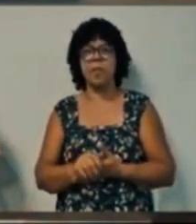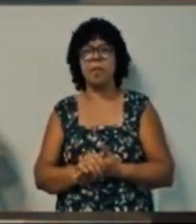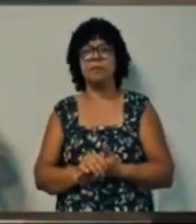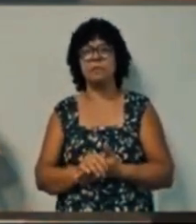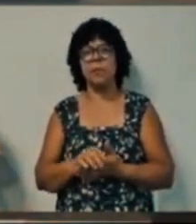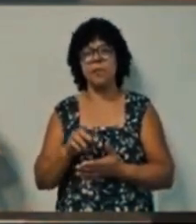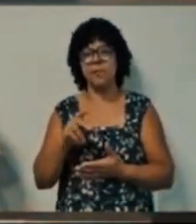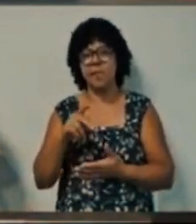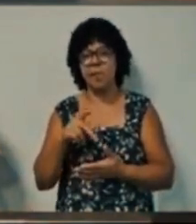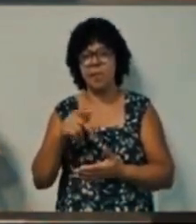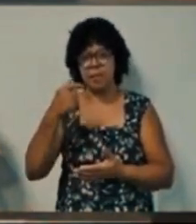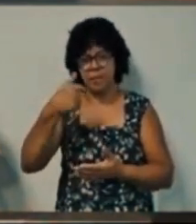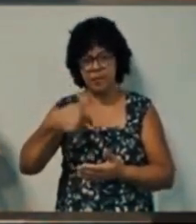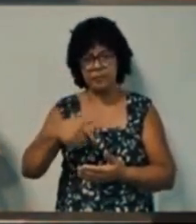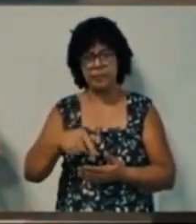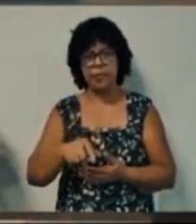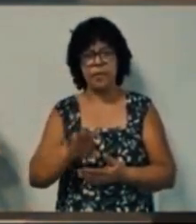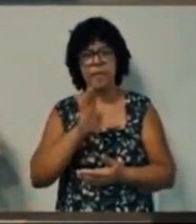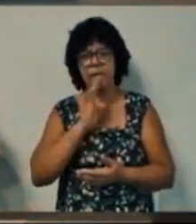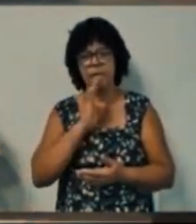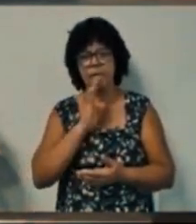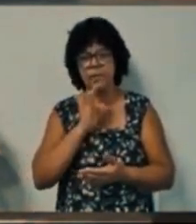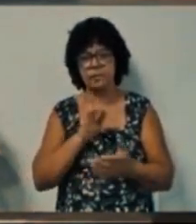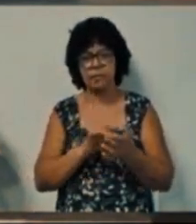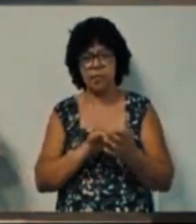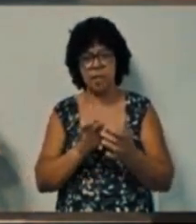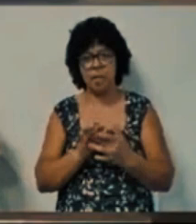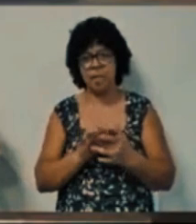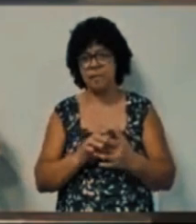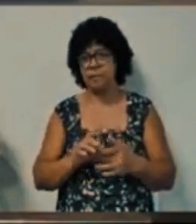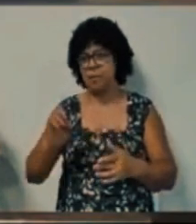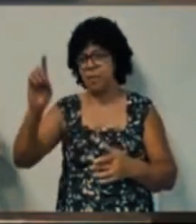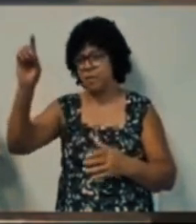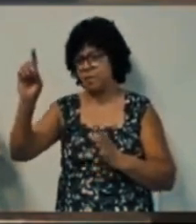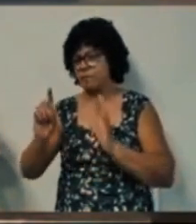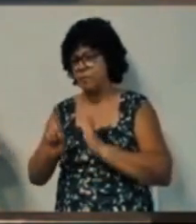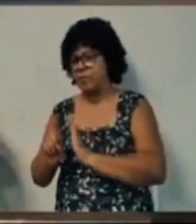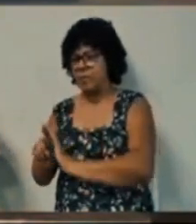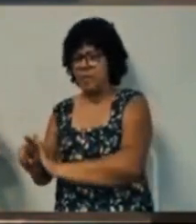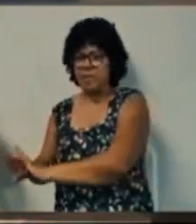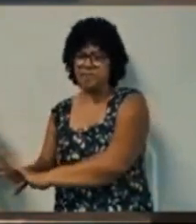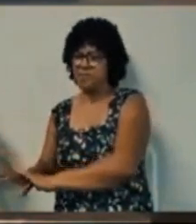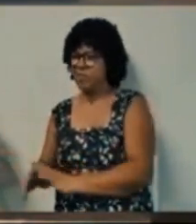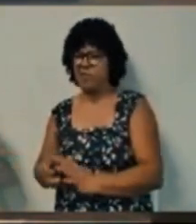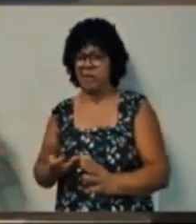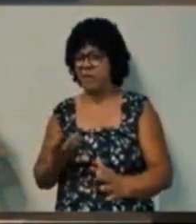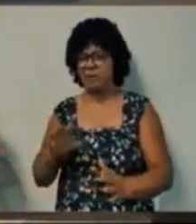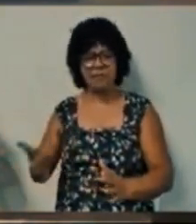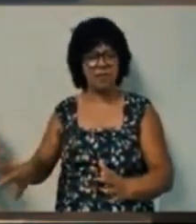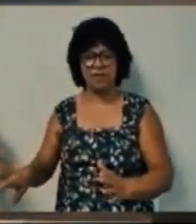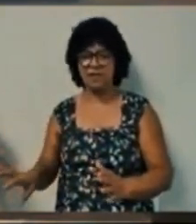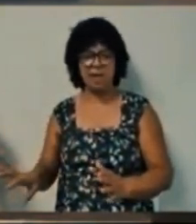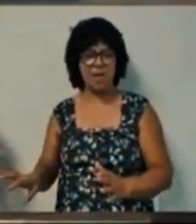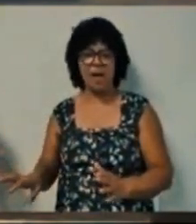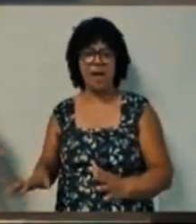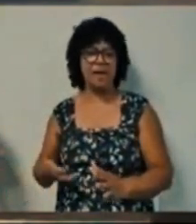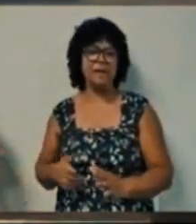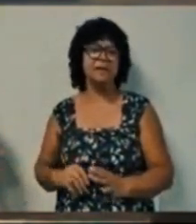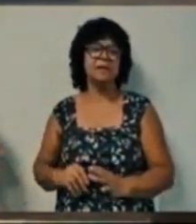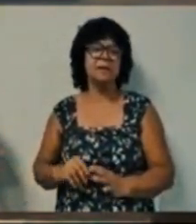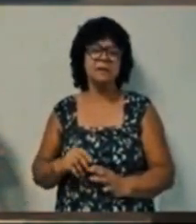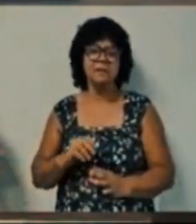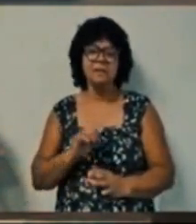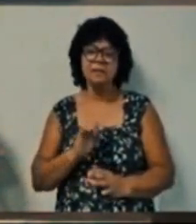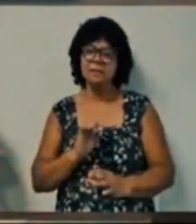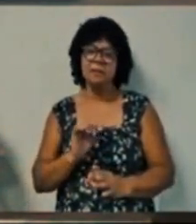Diana? Não, eu vim aí participar de um culto na escola de um certo tirano, e